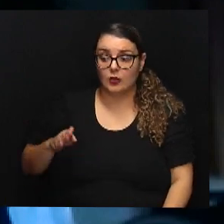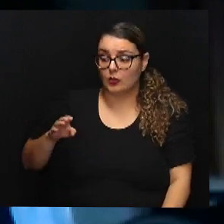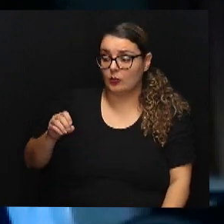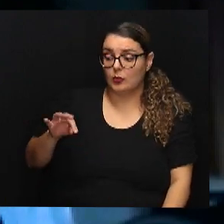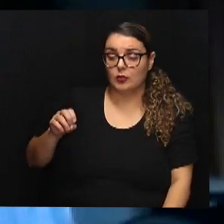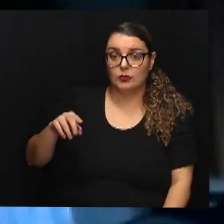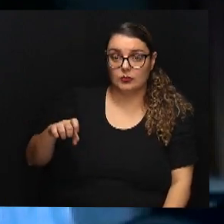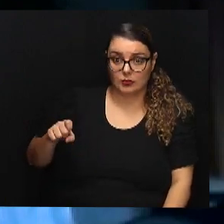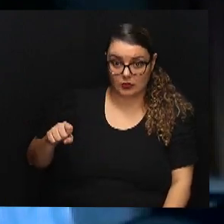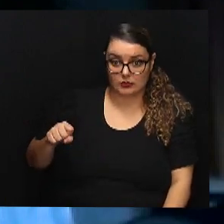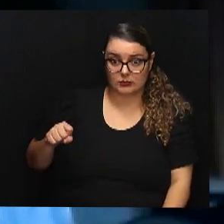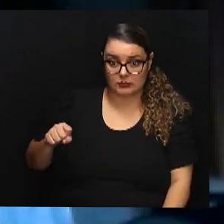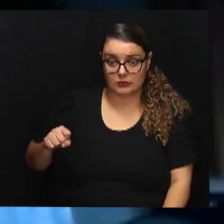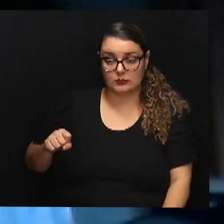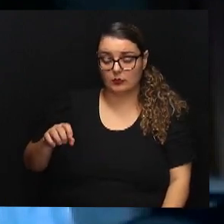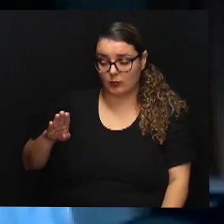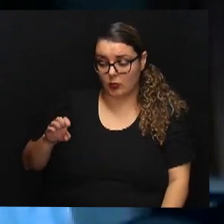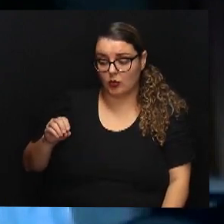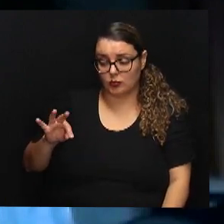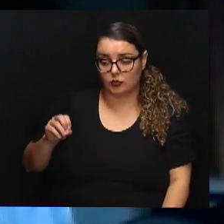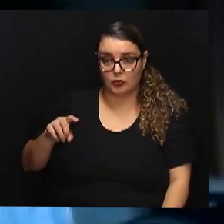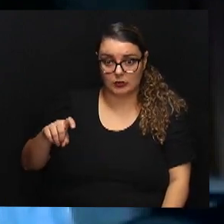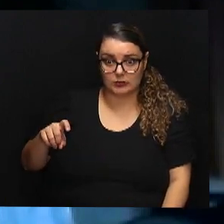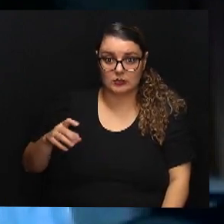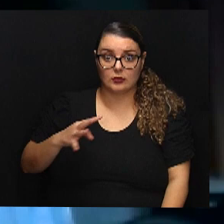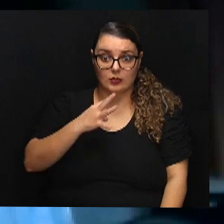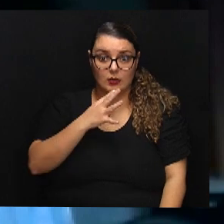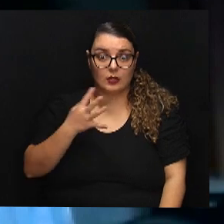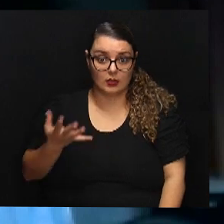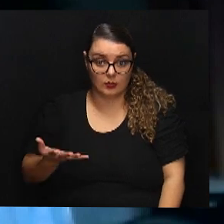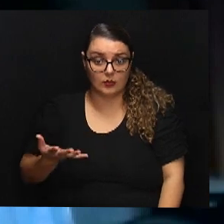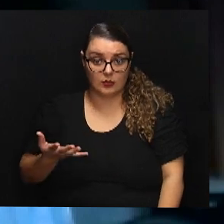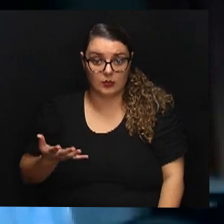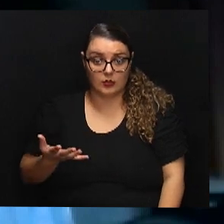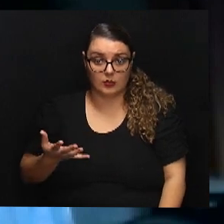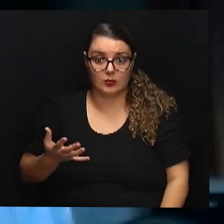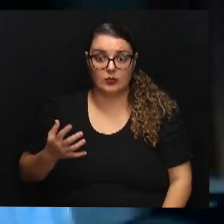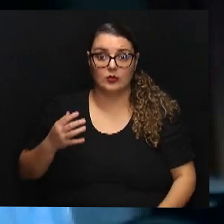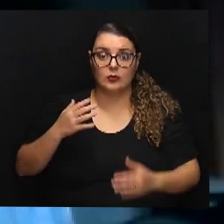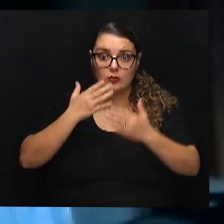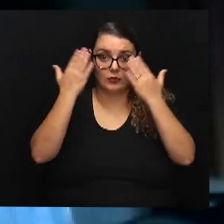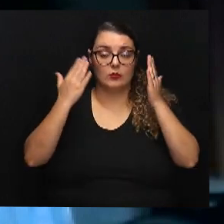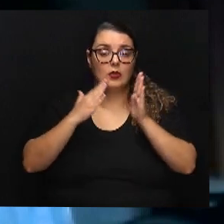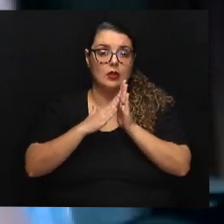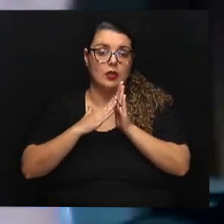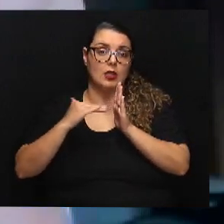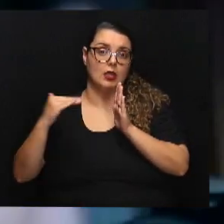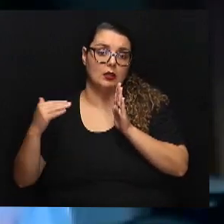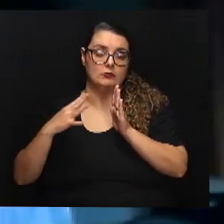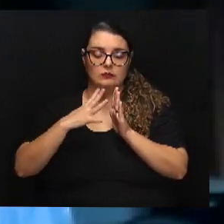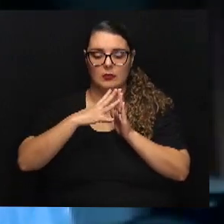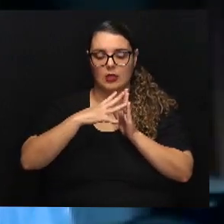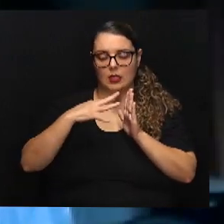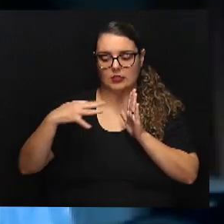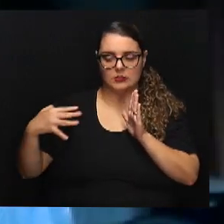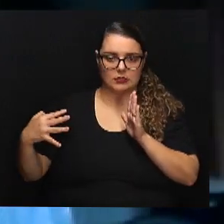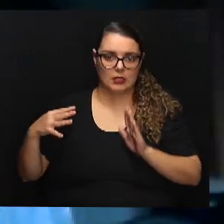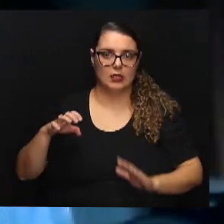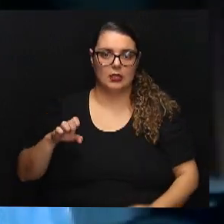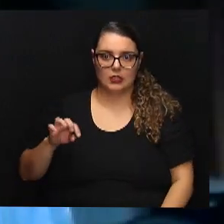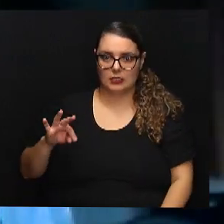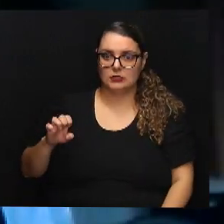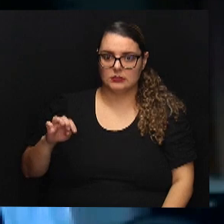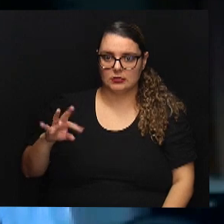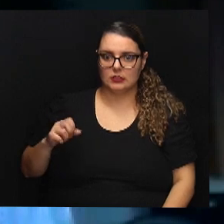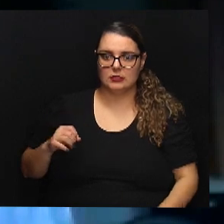por exemplo o Botox. Muitas pessoas conhecem o Botox, né? Que ele é usado muito para estética, né?